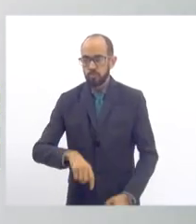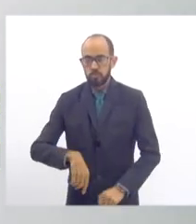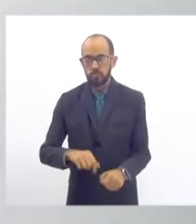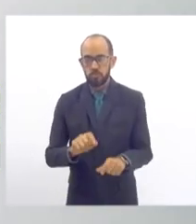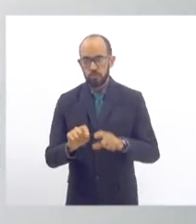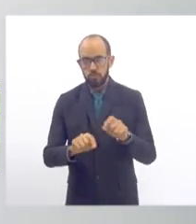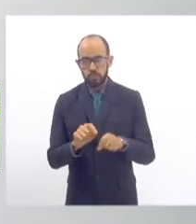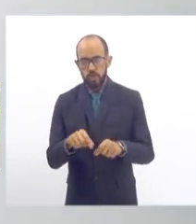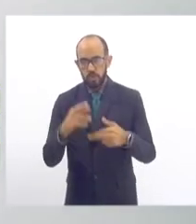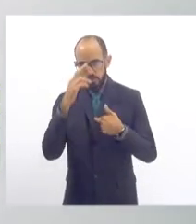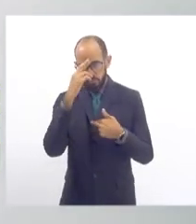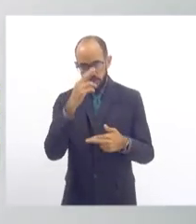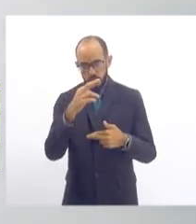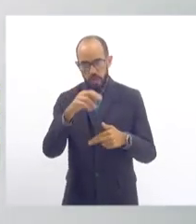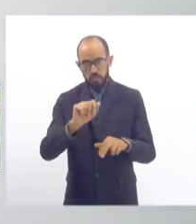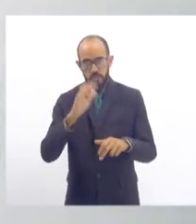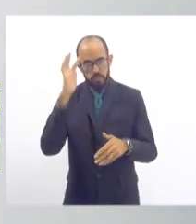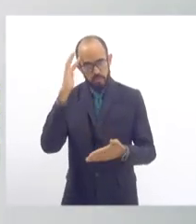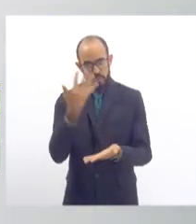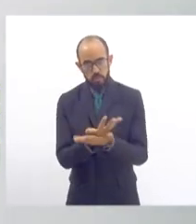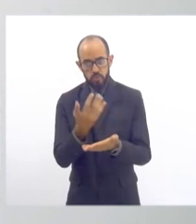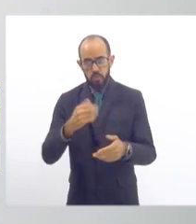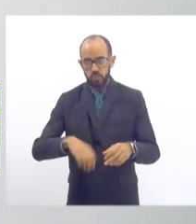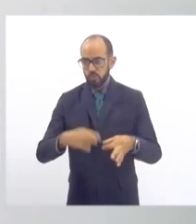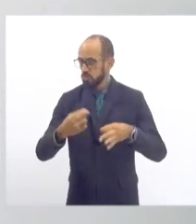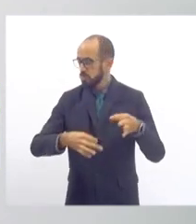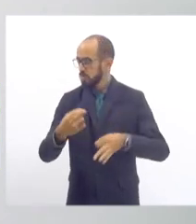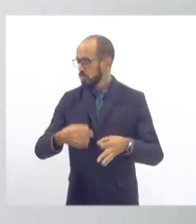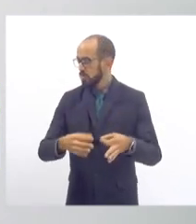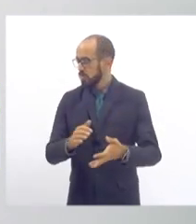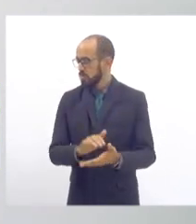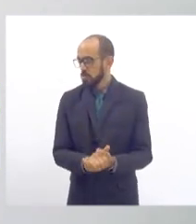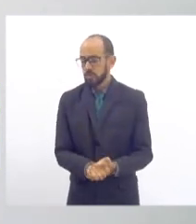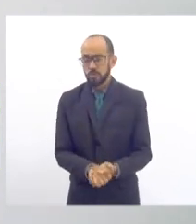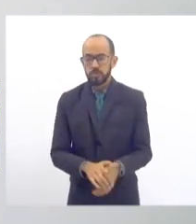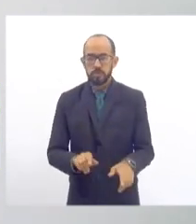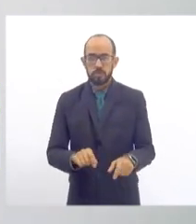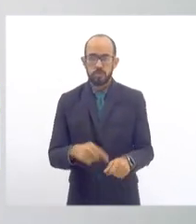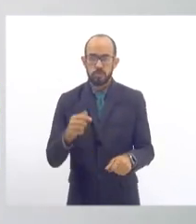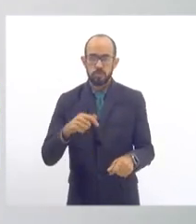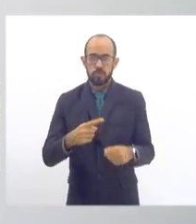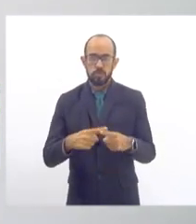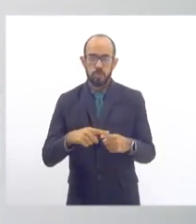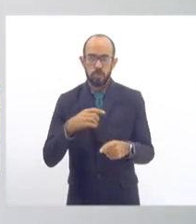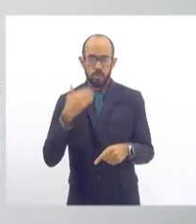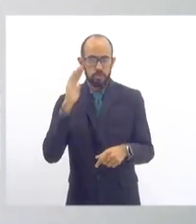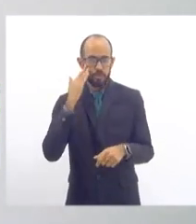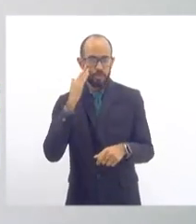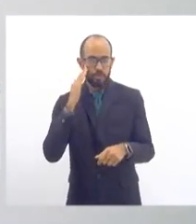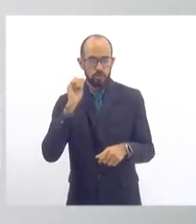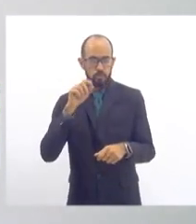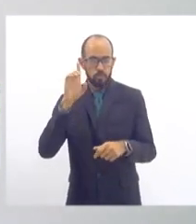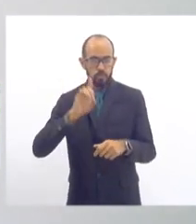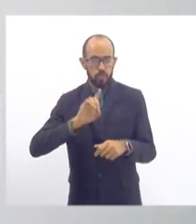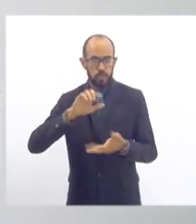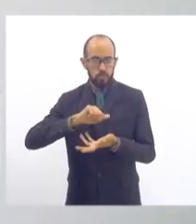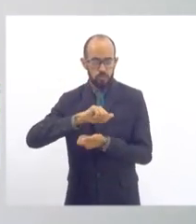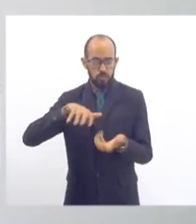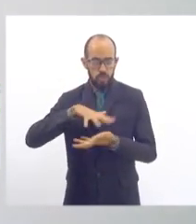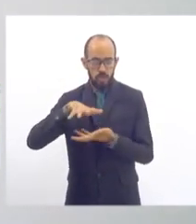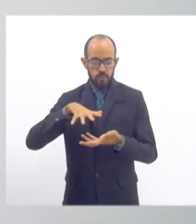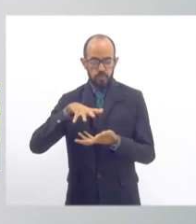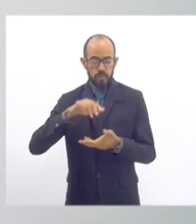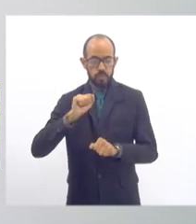obstante respeitarmos as decisões judiciais, a gente entende que o direito de greve está sendo imprensado de uma